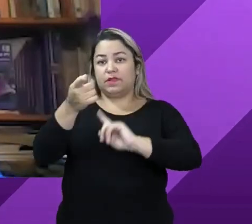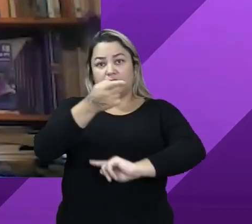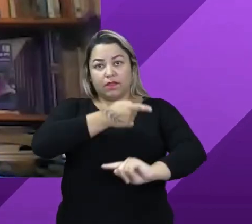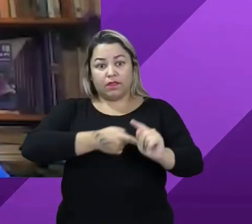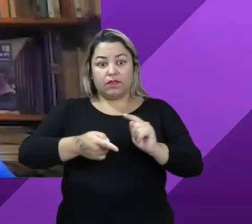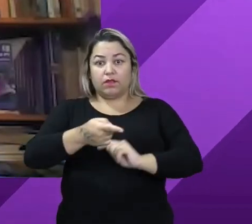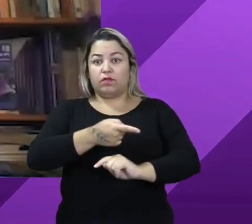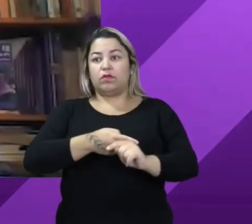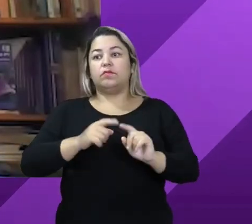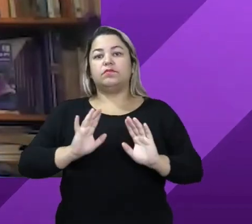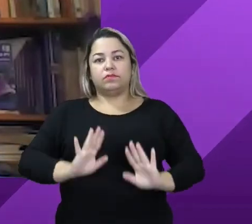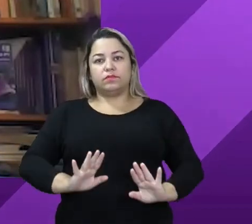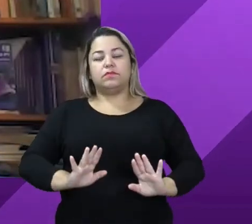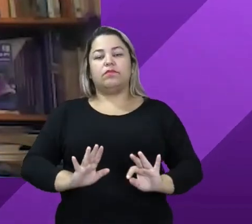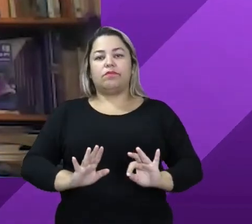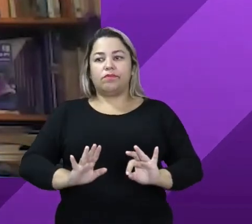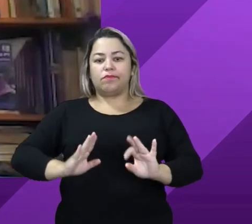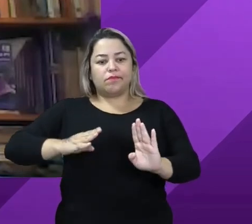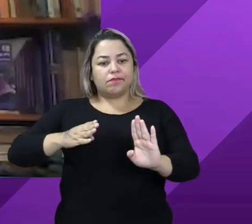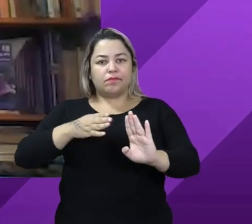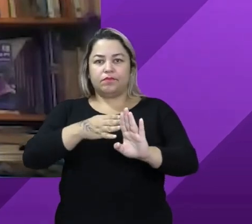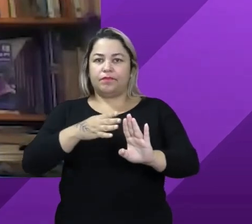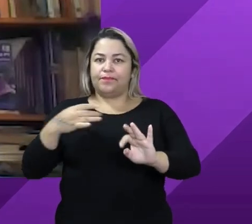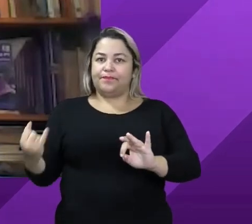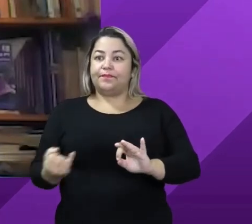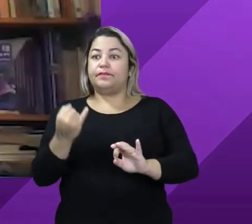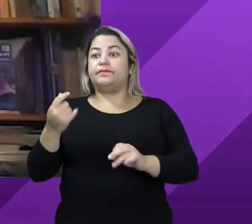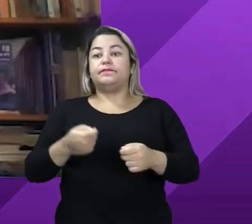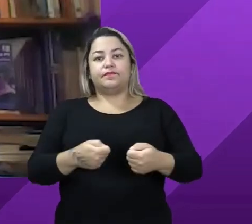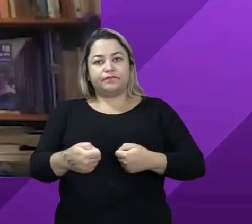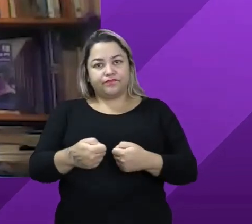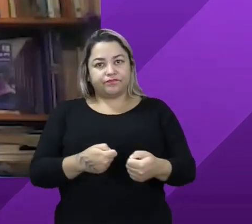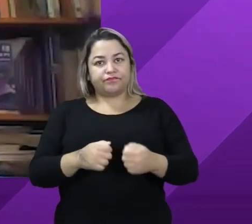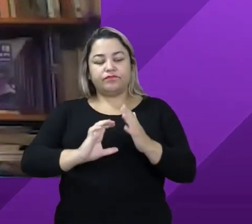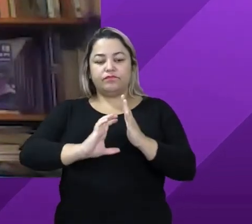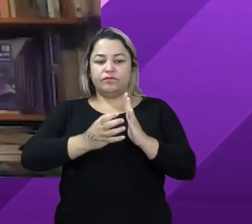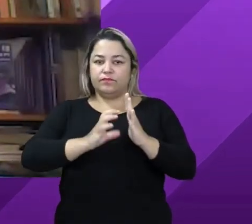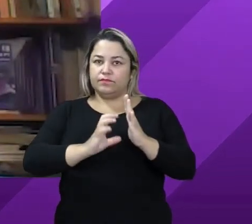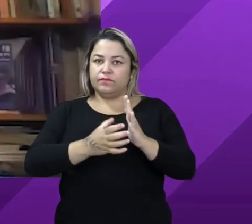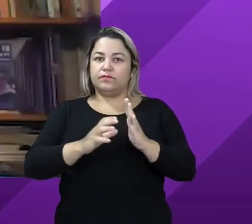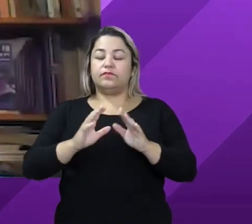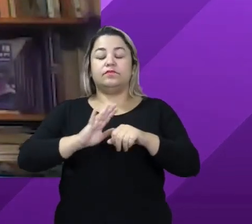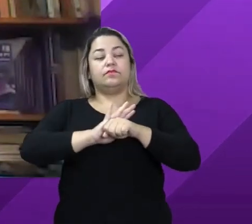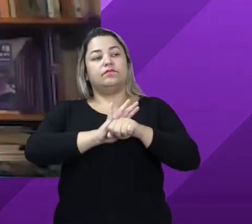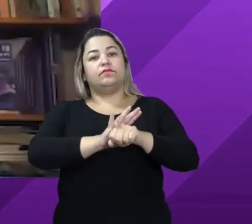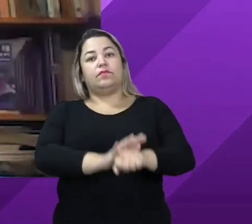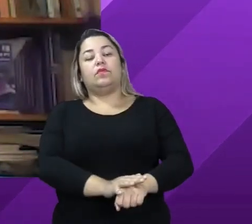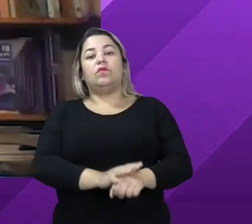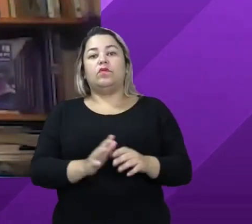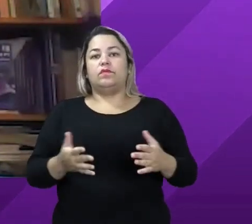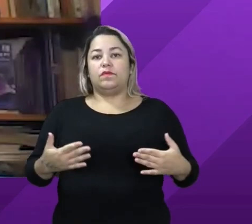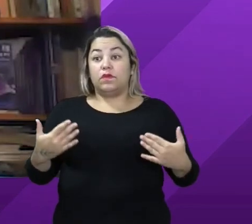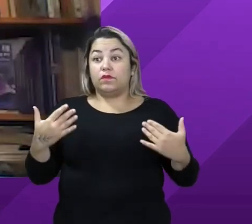econômica, esteja no centro, articulado com um partido antirracista,